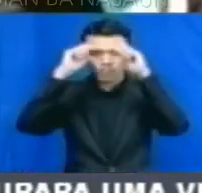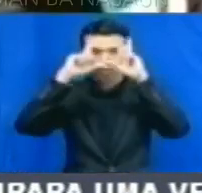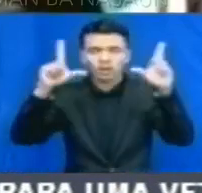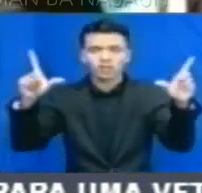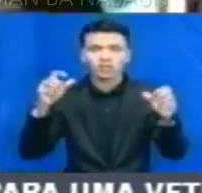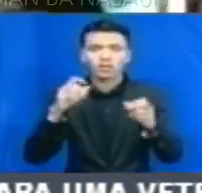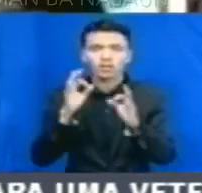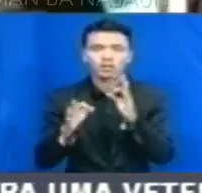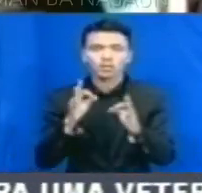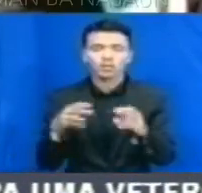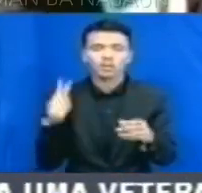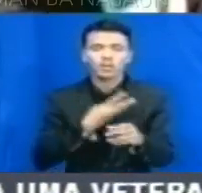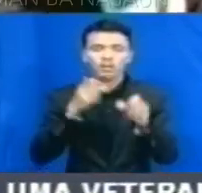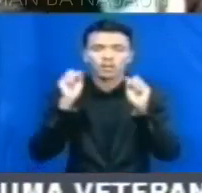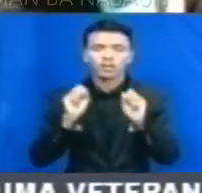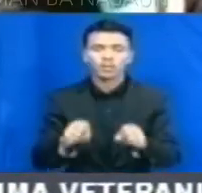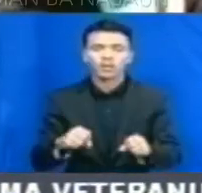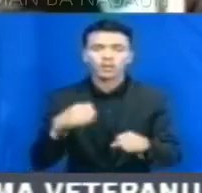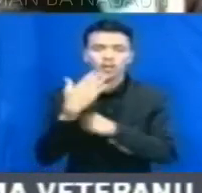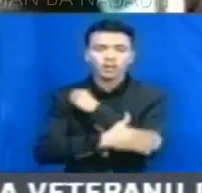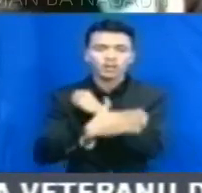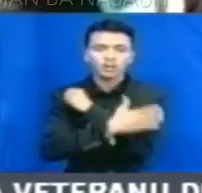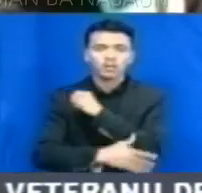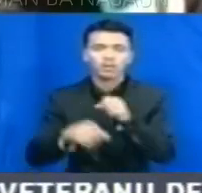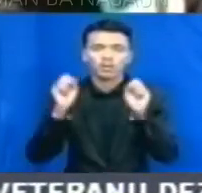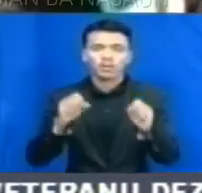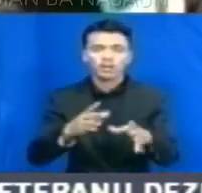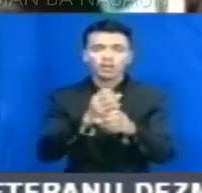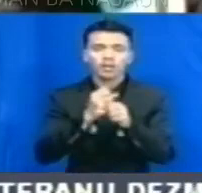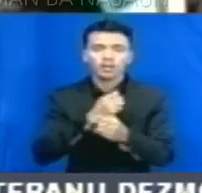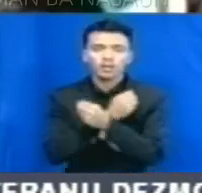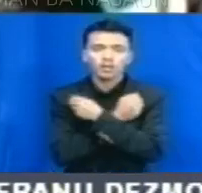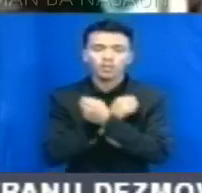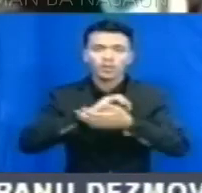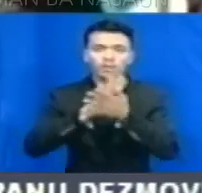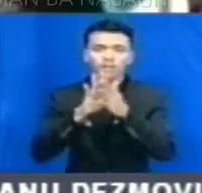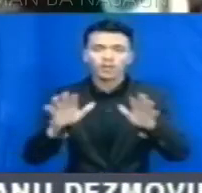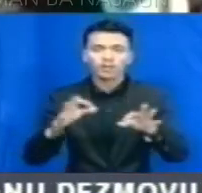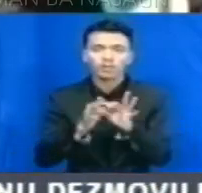ne ite bele ite na saune bele hetan domi dame pas kodi hadia kiti ne rai